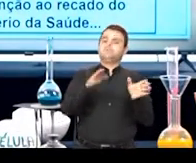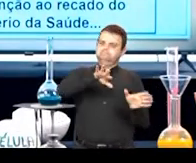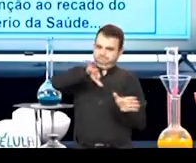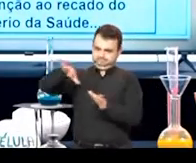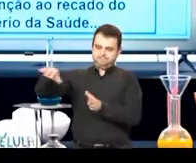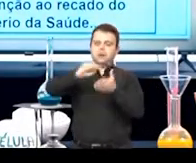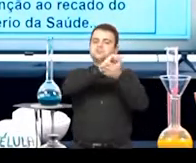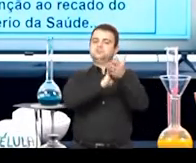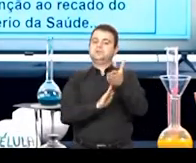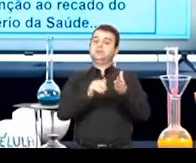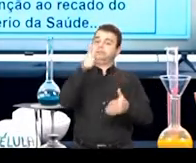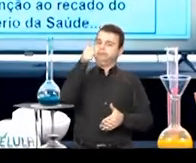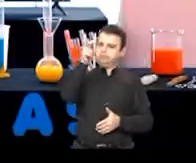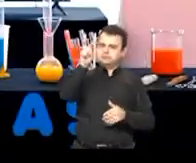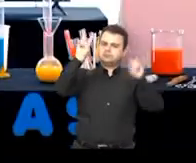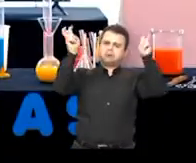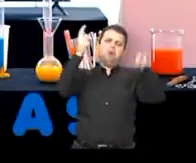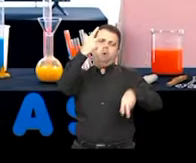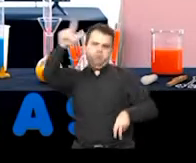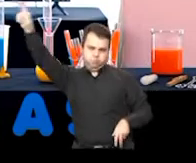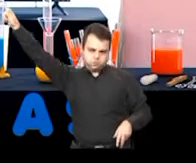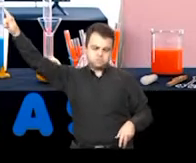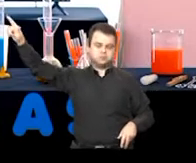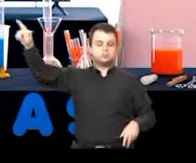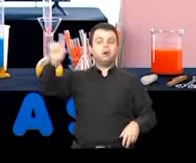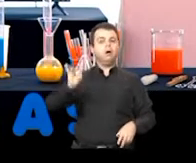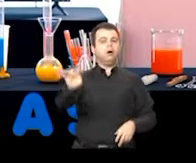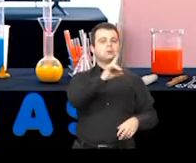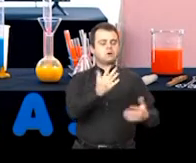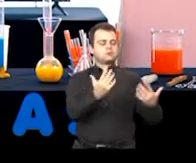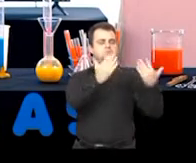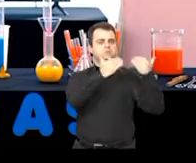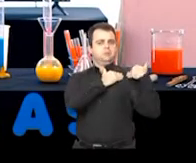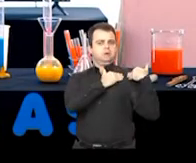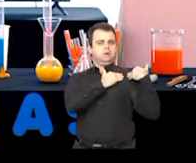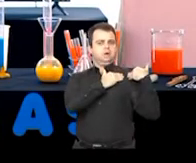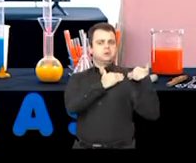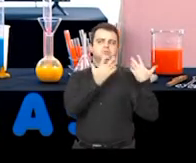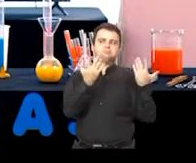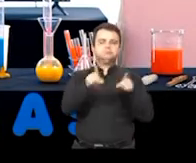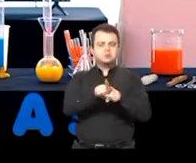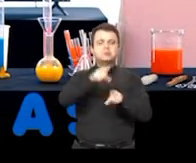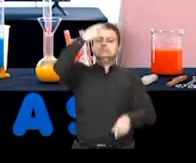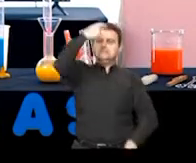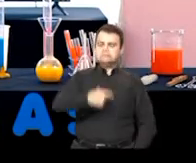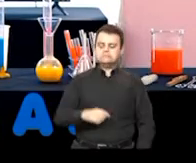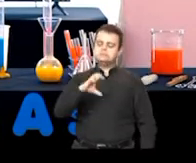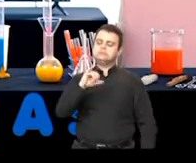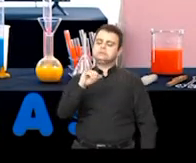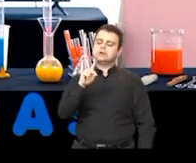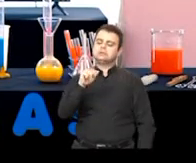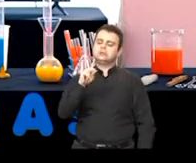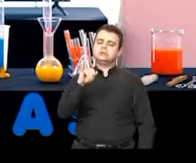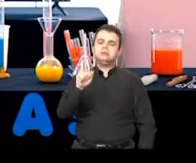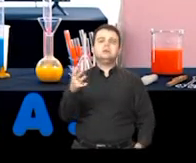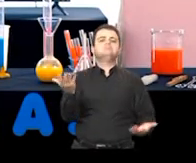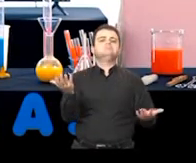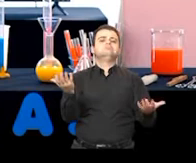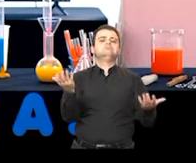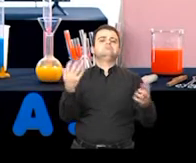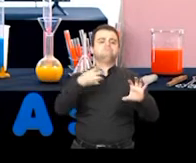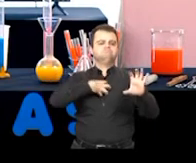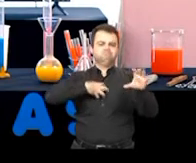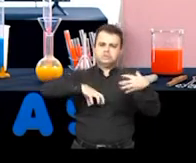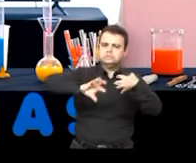Vou mudar um pouquinho de assunto, falar sobre responsabilidade social, cidadania e também empatia. Você